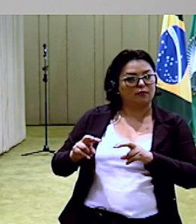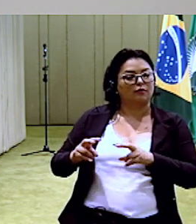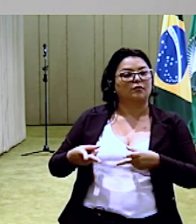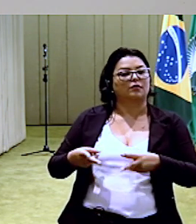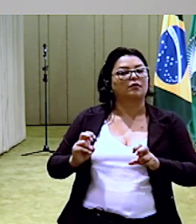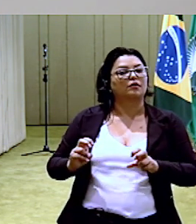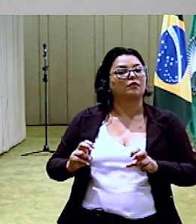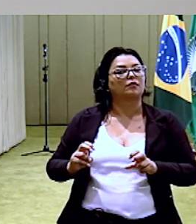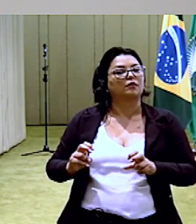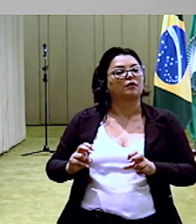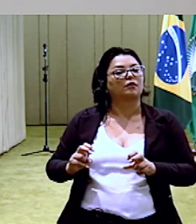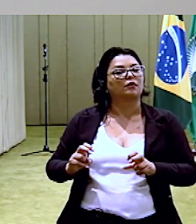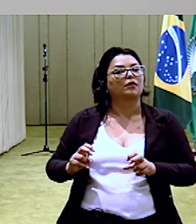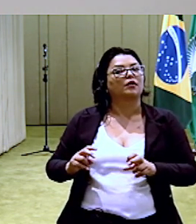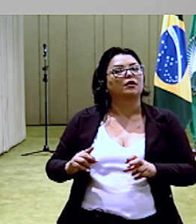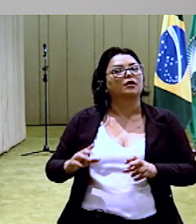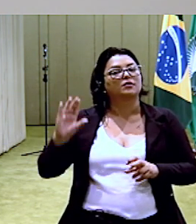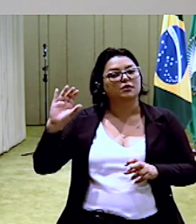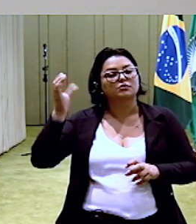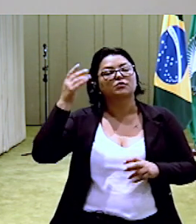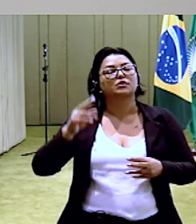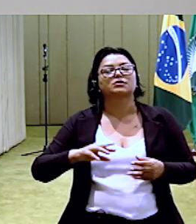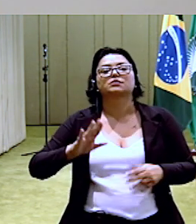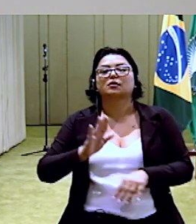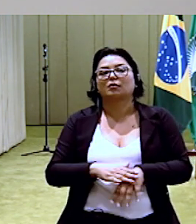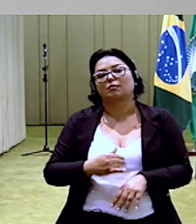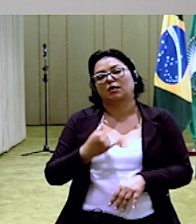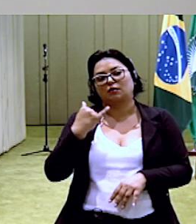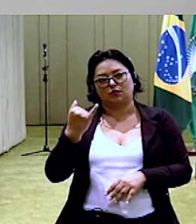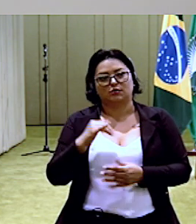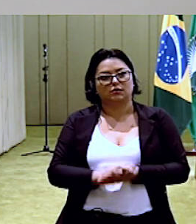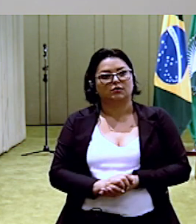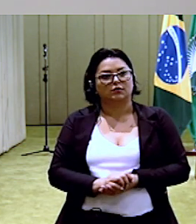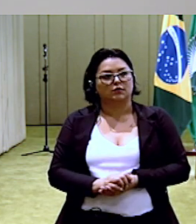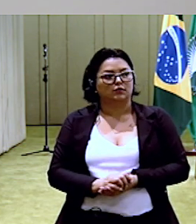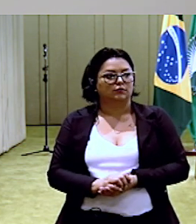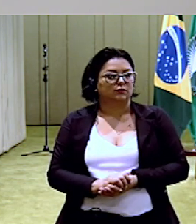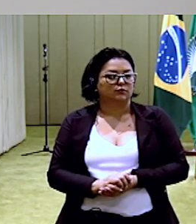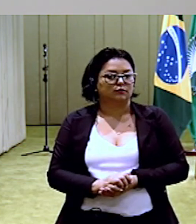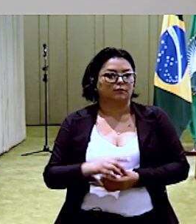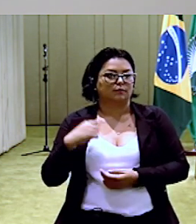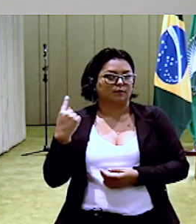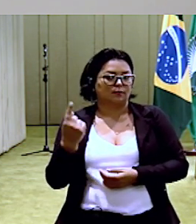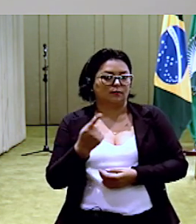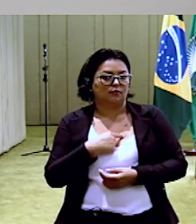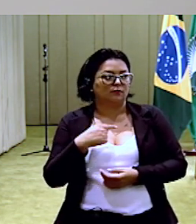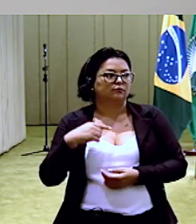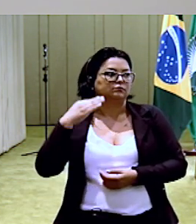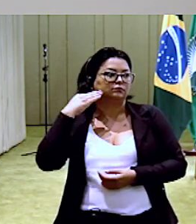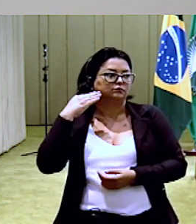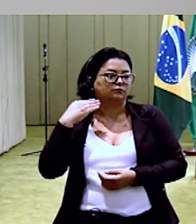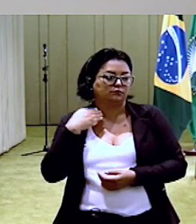decisões mais robustas para o negócio. E tem uma infinidade de números aí que podem corroborar. Então, para a gente no